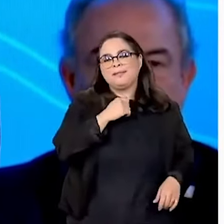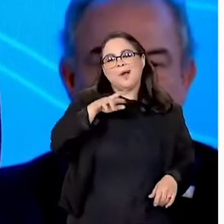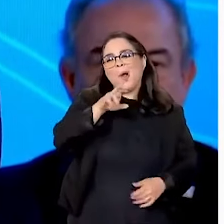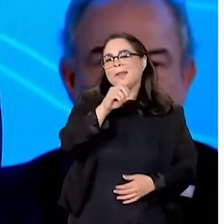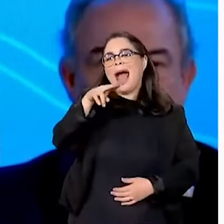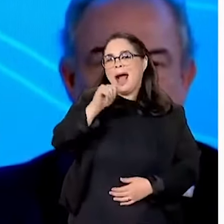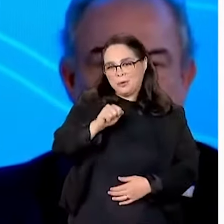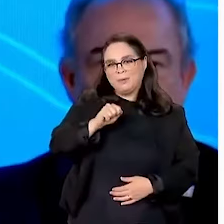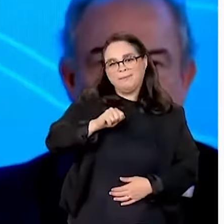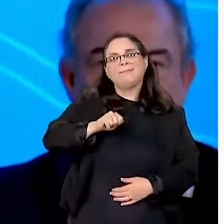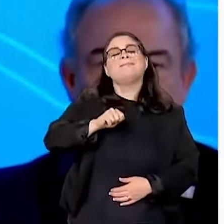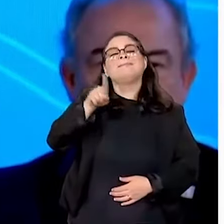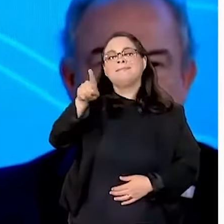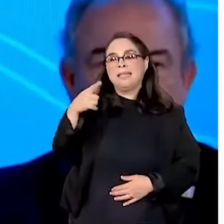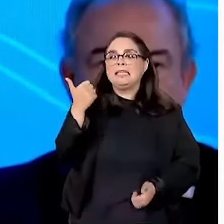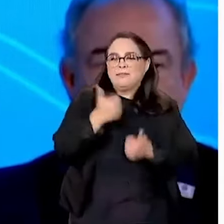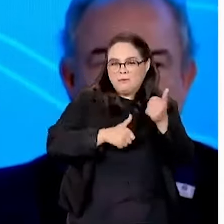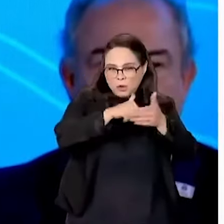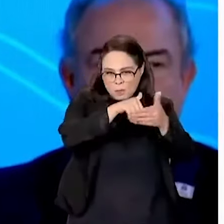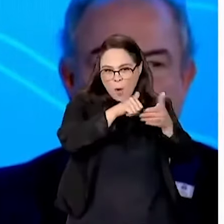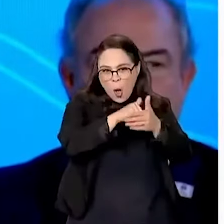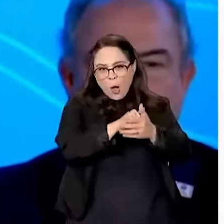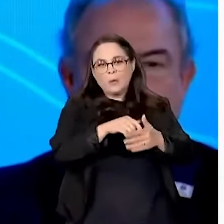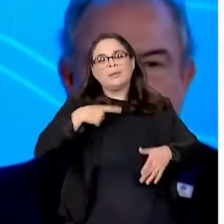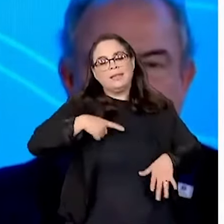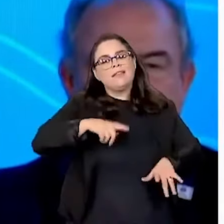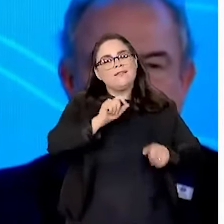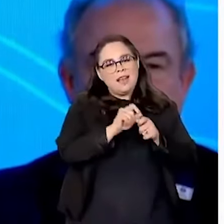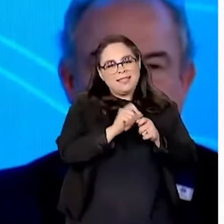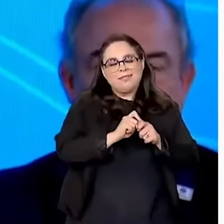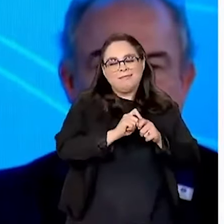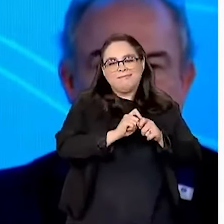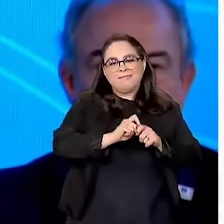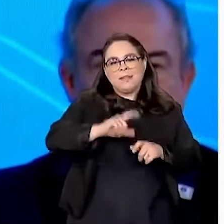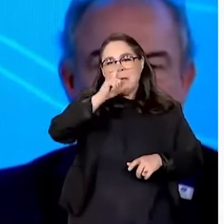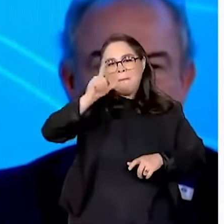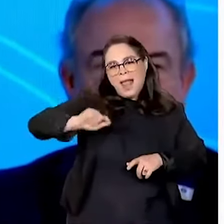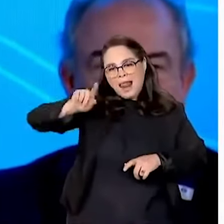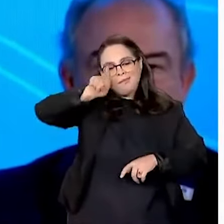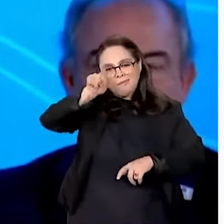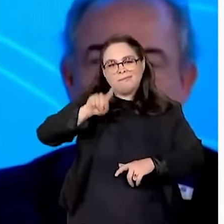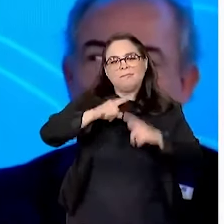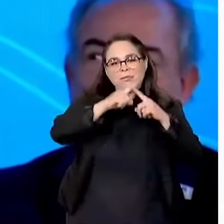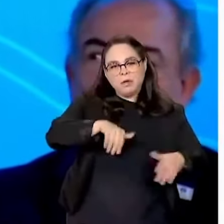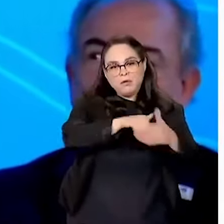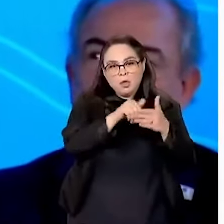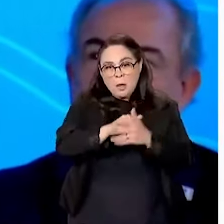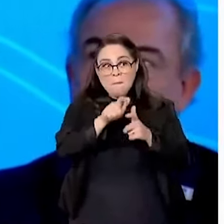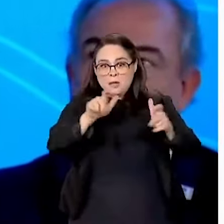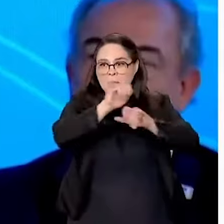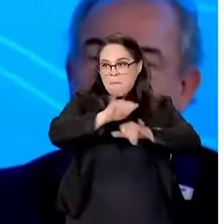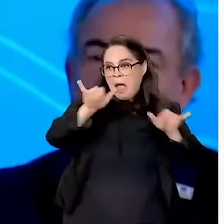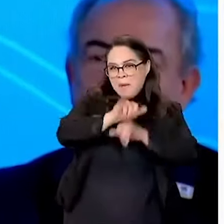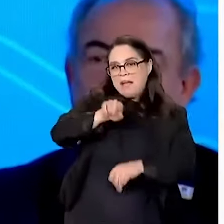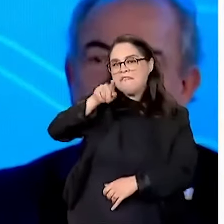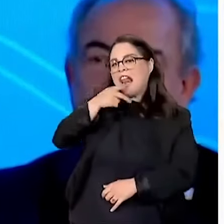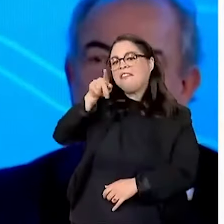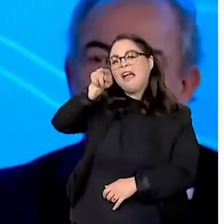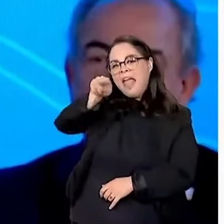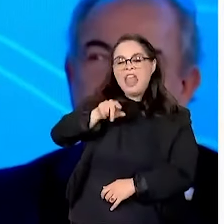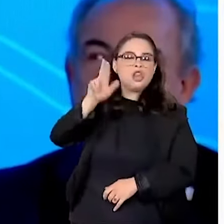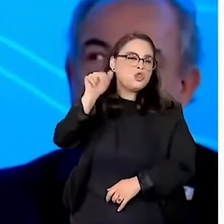Fenômeno, que tinha se acidentado jogando na Inter de Milão e que muita gente na imprensa brasileira dizia